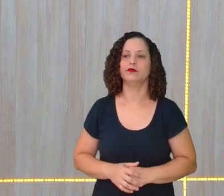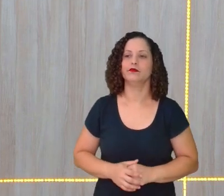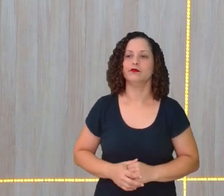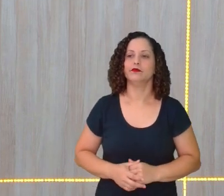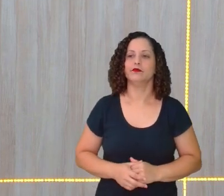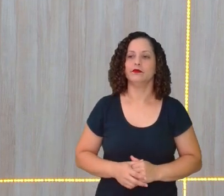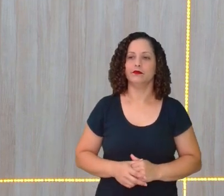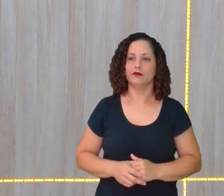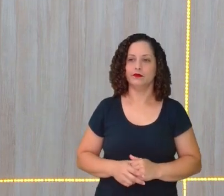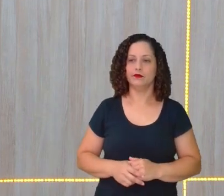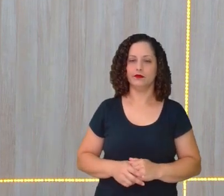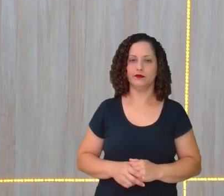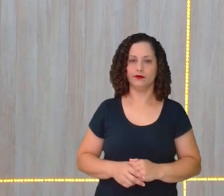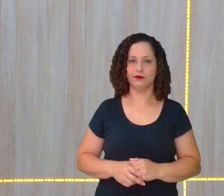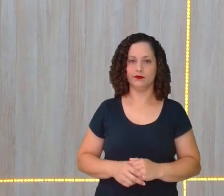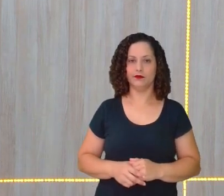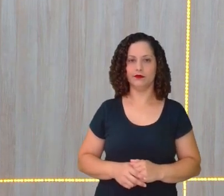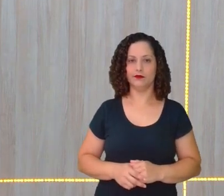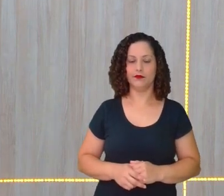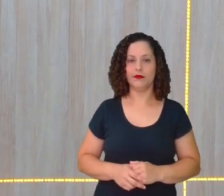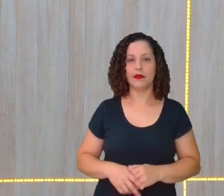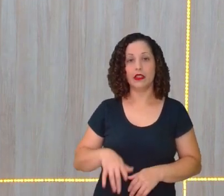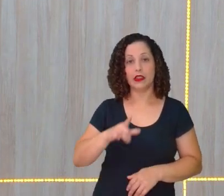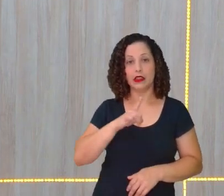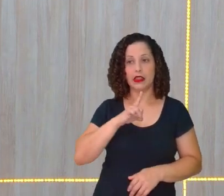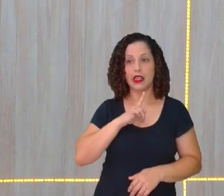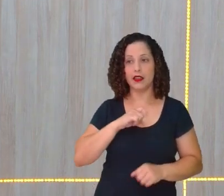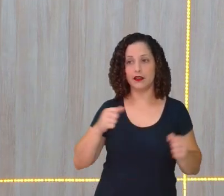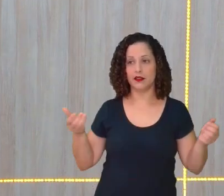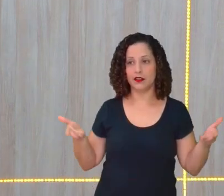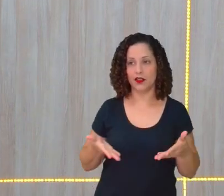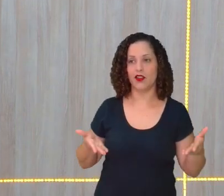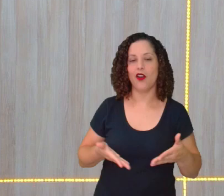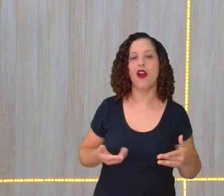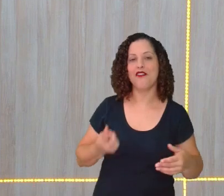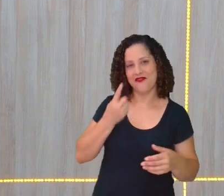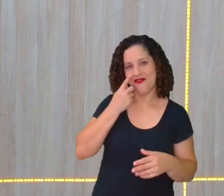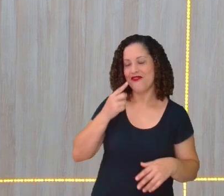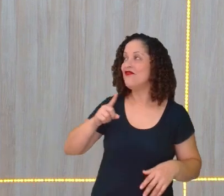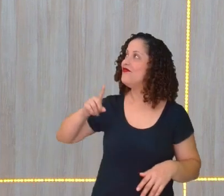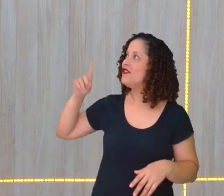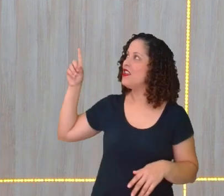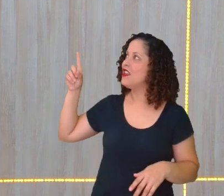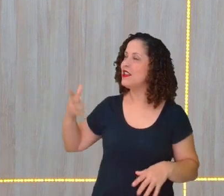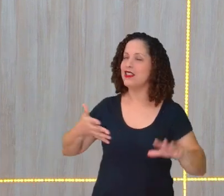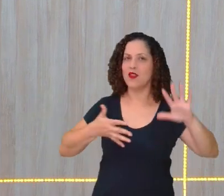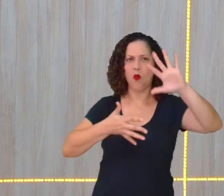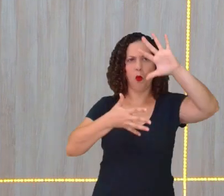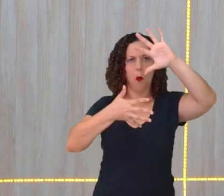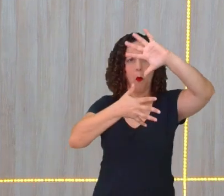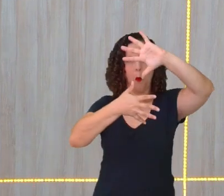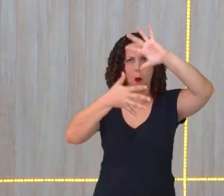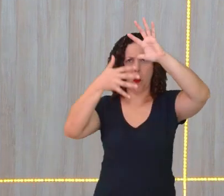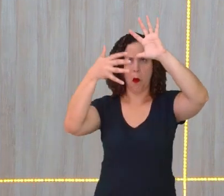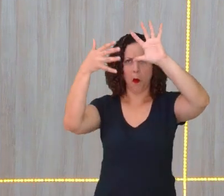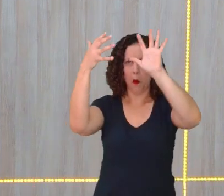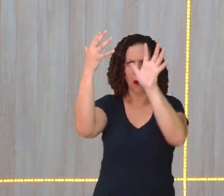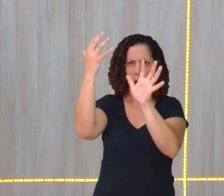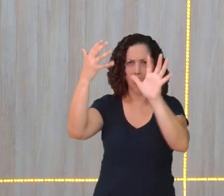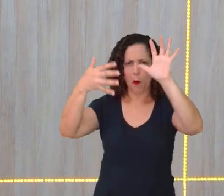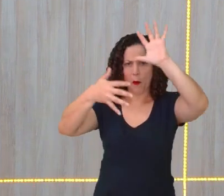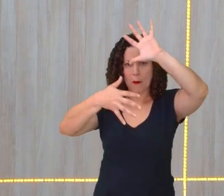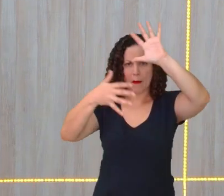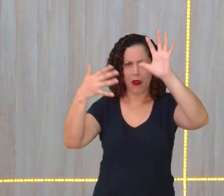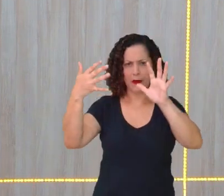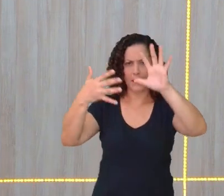E eu coloquei aqui um mapinha para vocês entenderem. Porque muita gente pensa que os